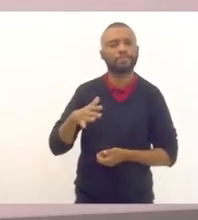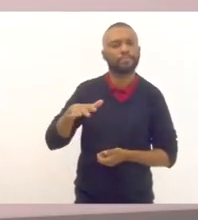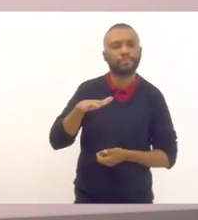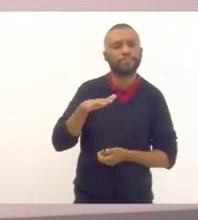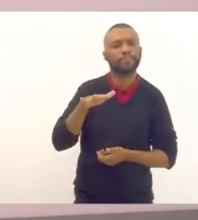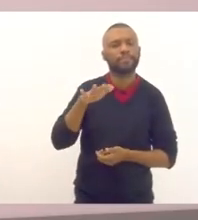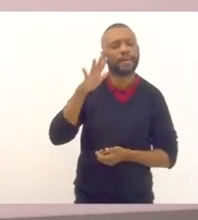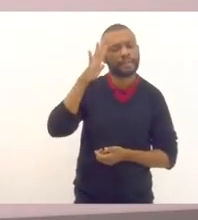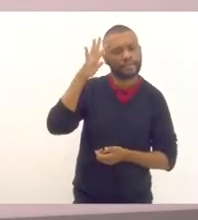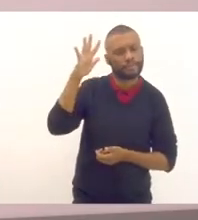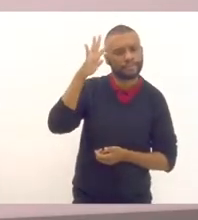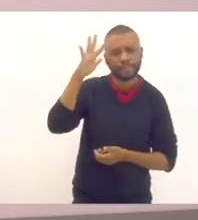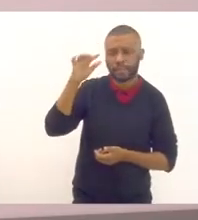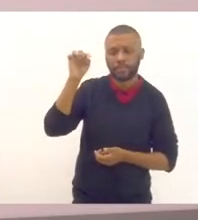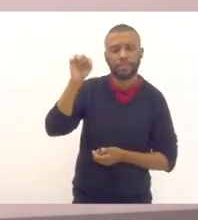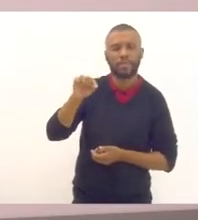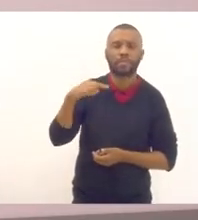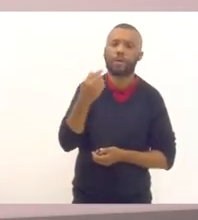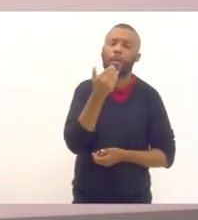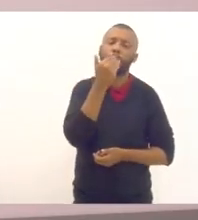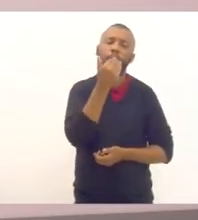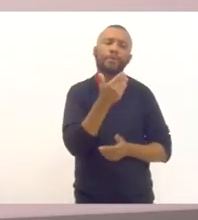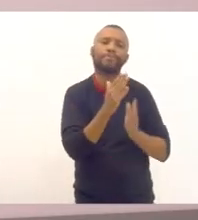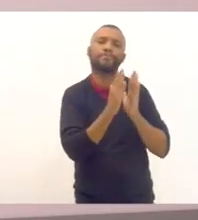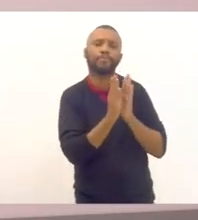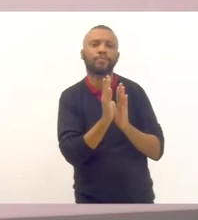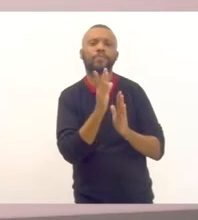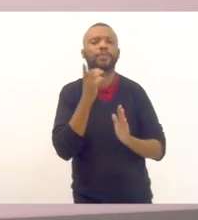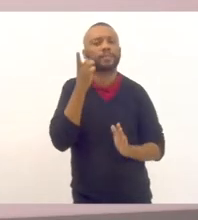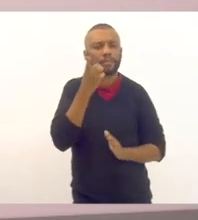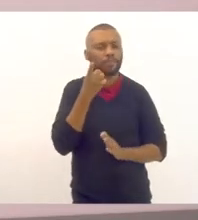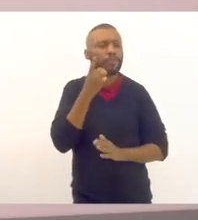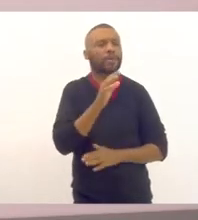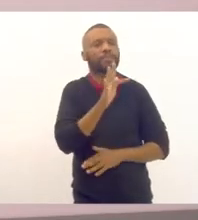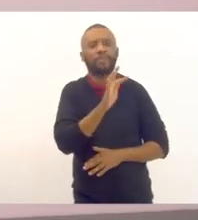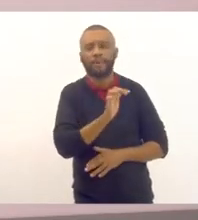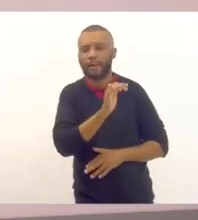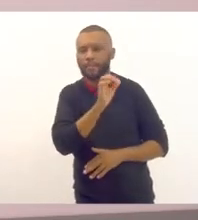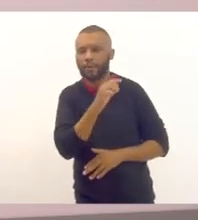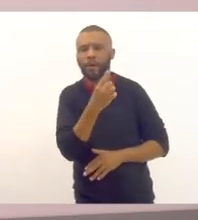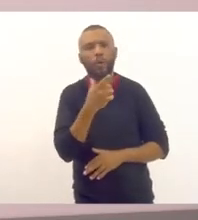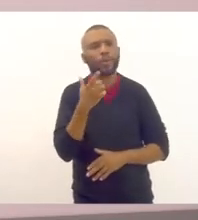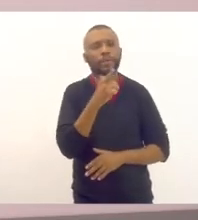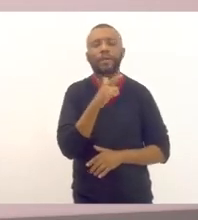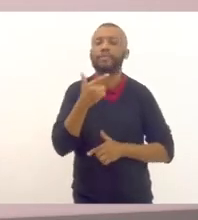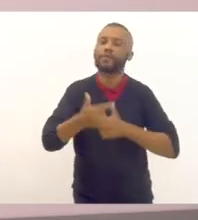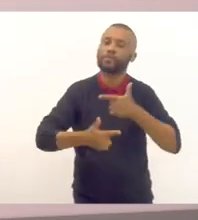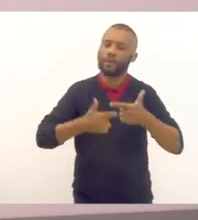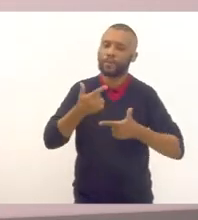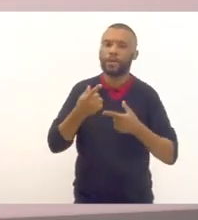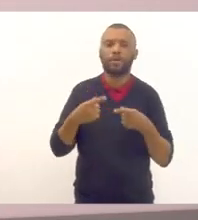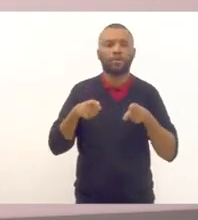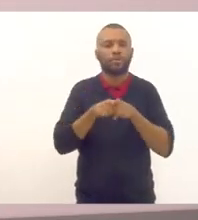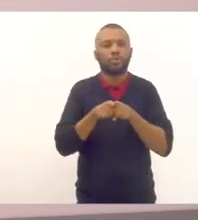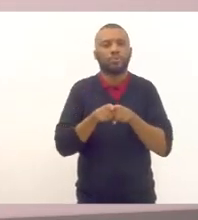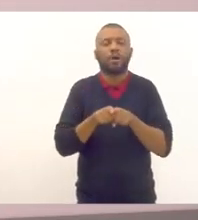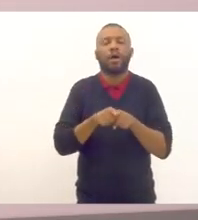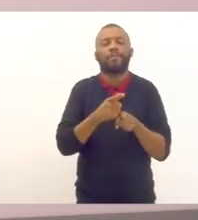é nessa linha que a gente pede para o deputado Fábio e que a gente consiga realizar um trabalho junto aos